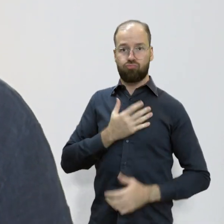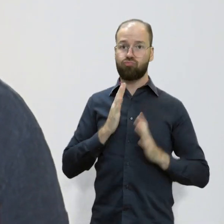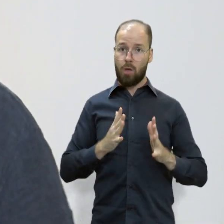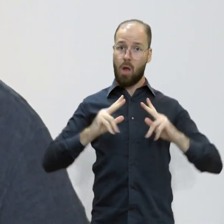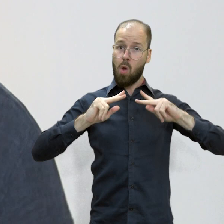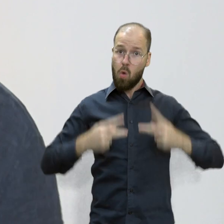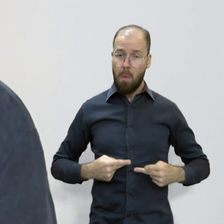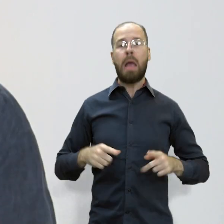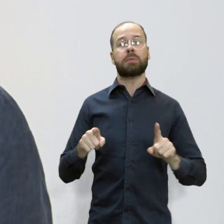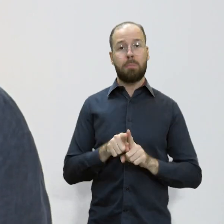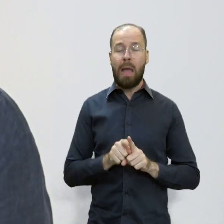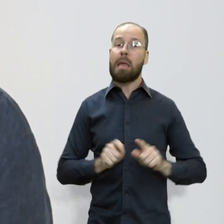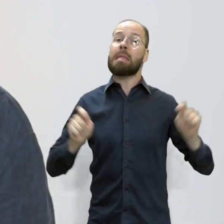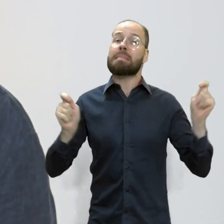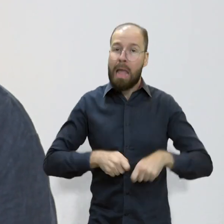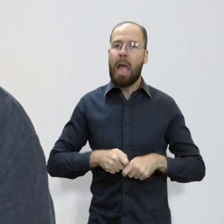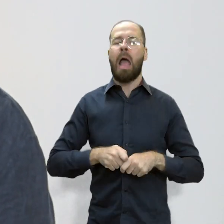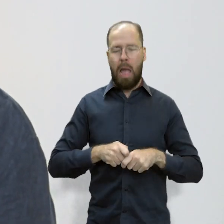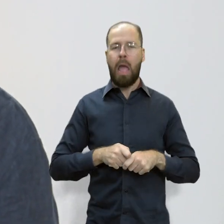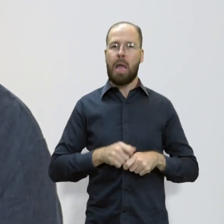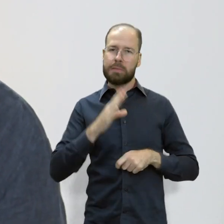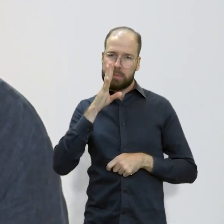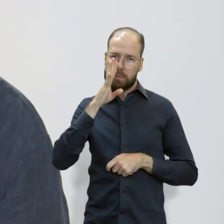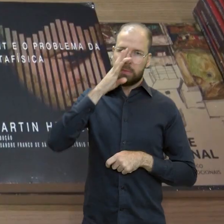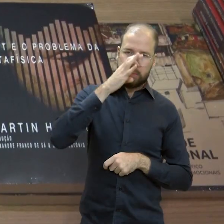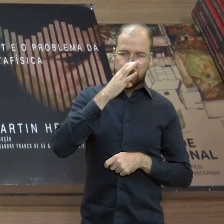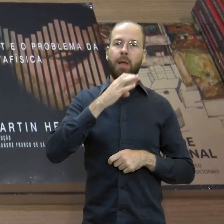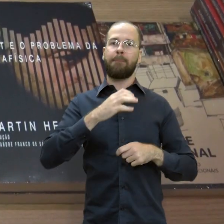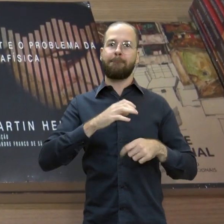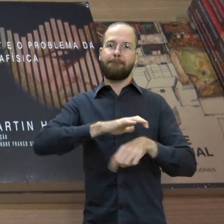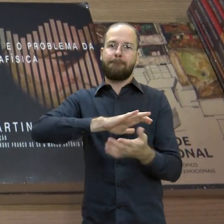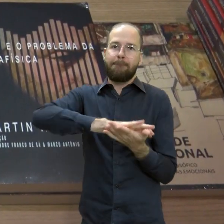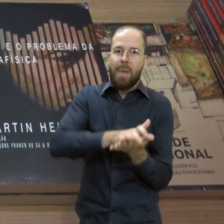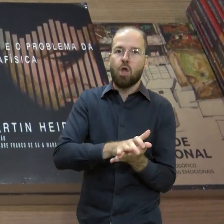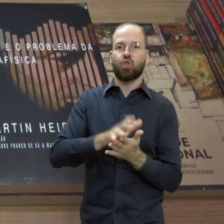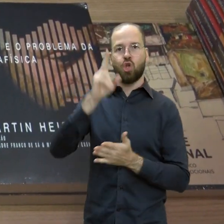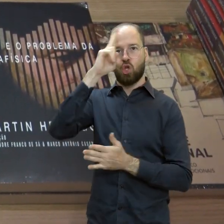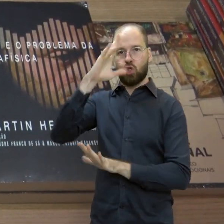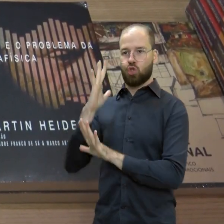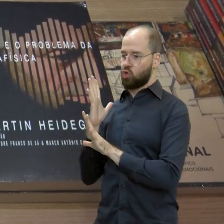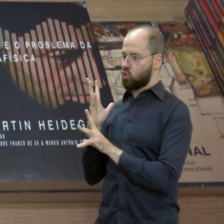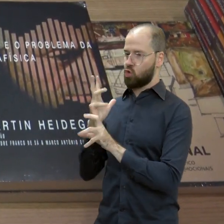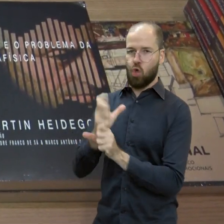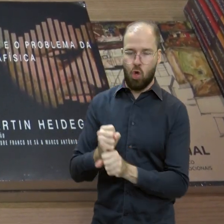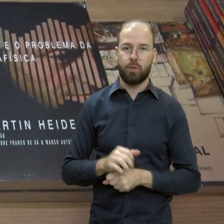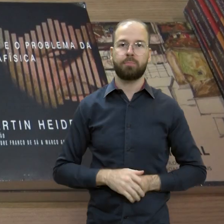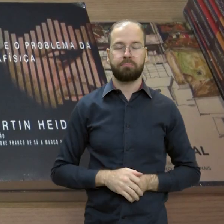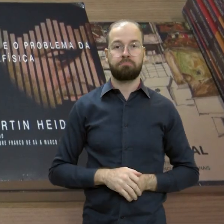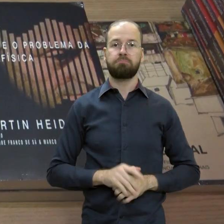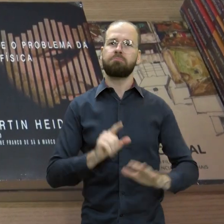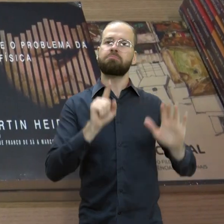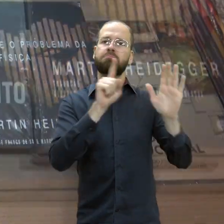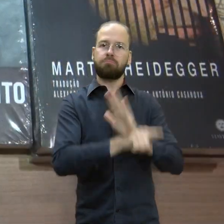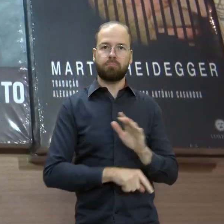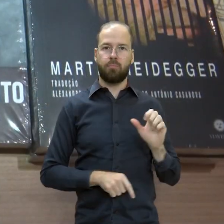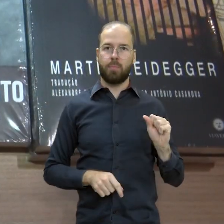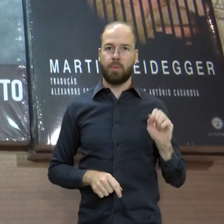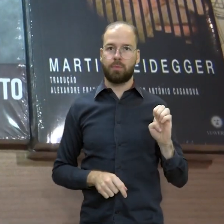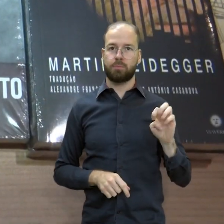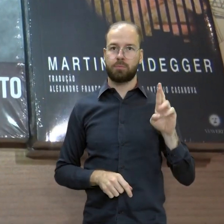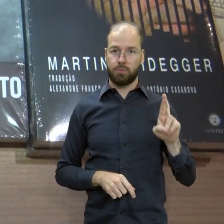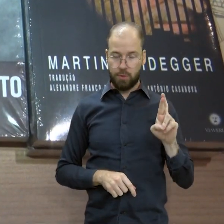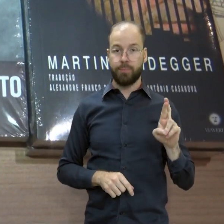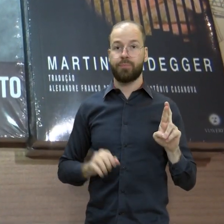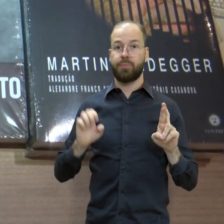superar preconceitos históricos em geral. Acho que esse é o tema central da obra. E, professor, qual que é a diferença entre ser e ente? E o que